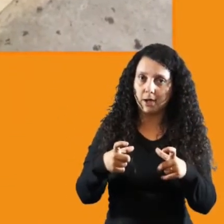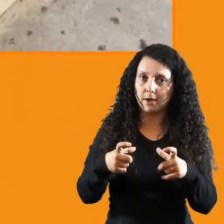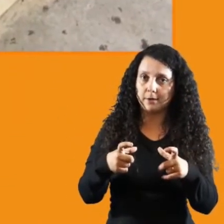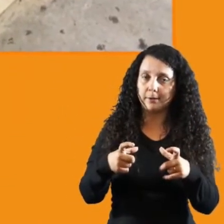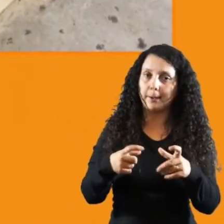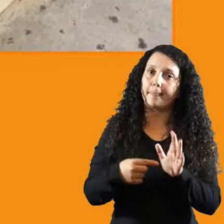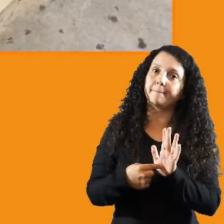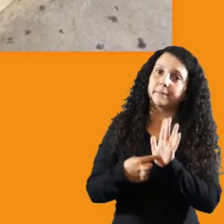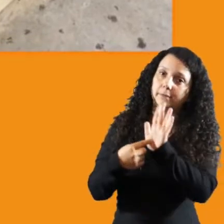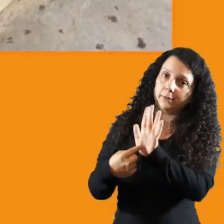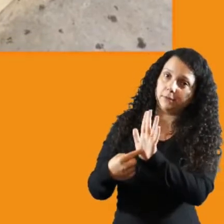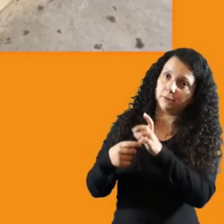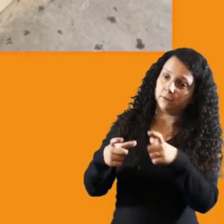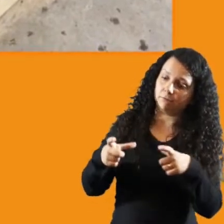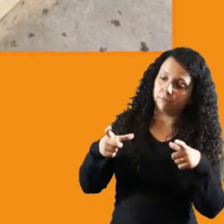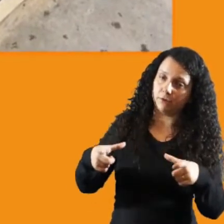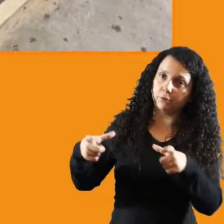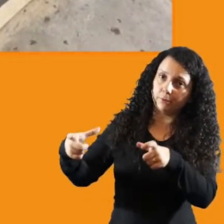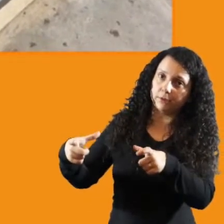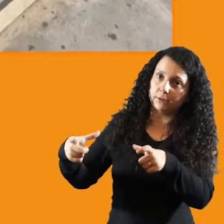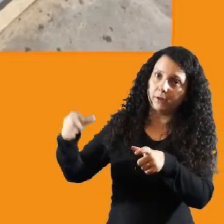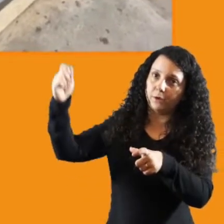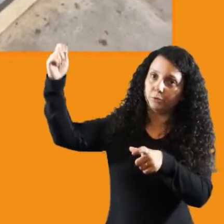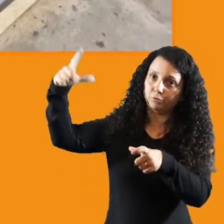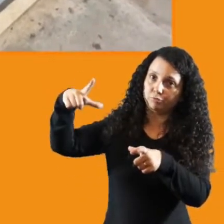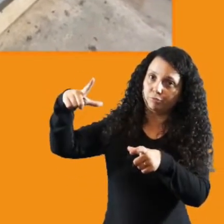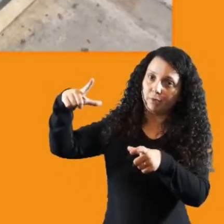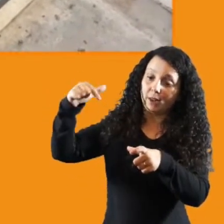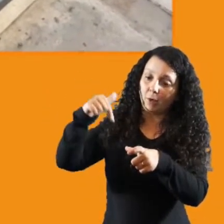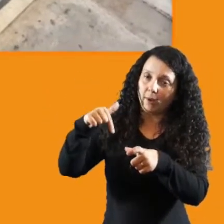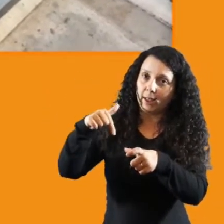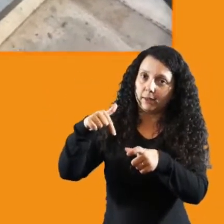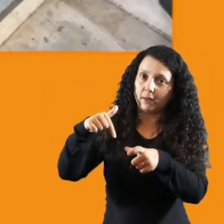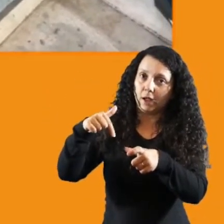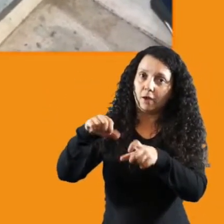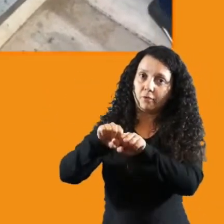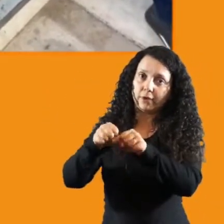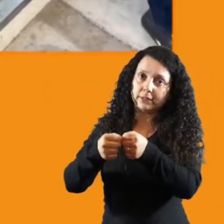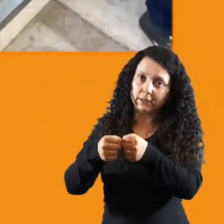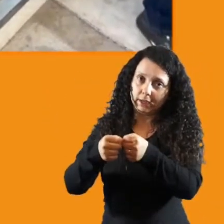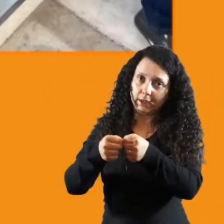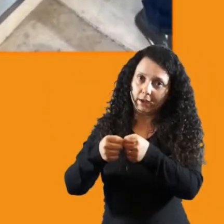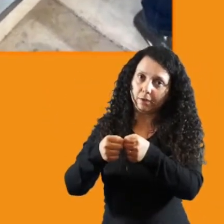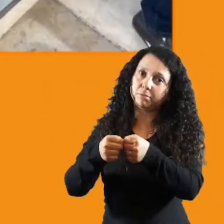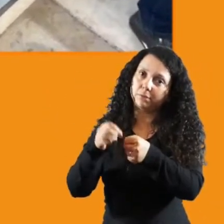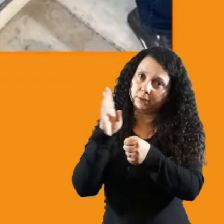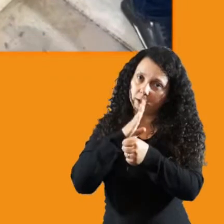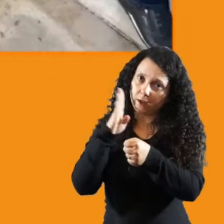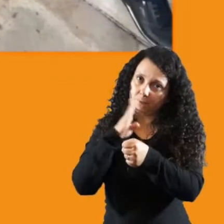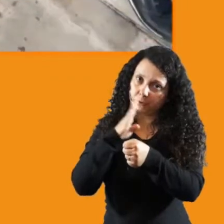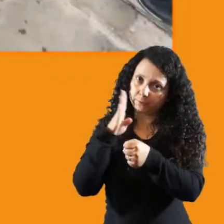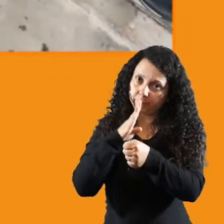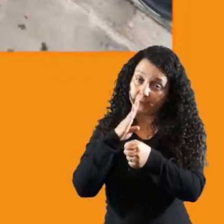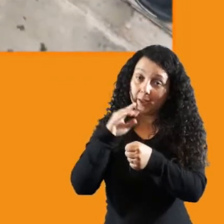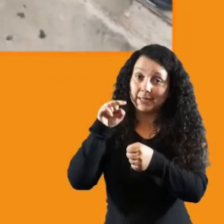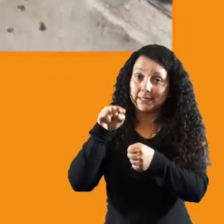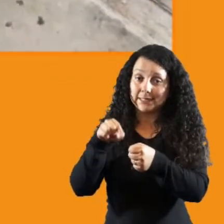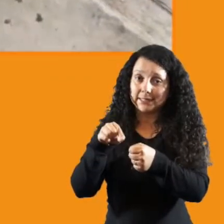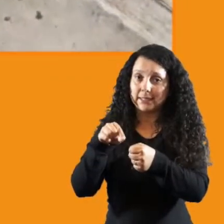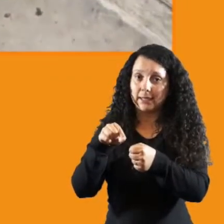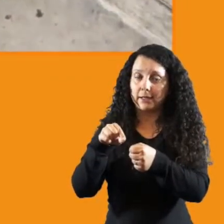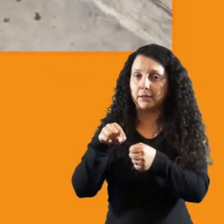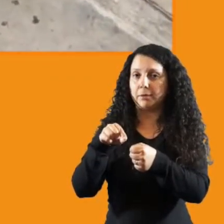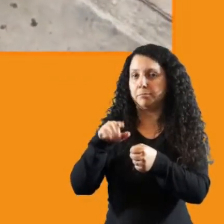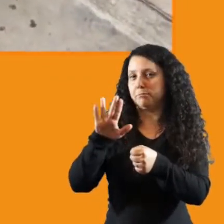consequentemente, a minha vida útil vai reduzindo da bateria. Então, uma bateria que é para durar, em média, aí, 4 ou